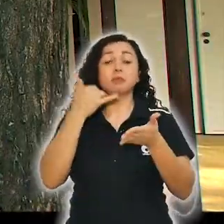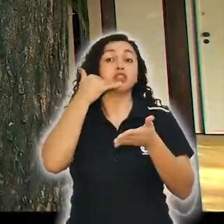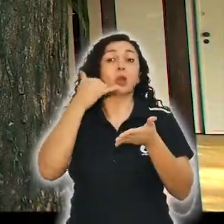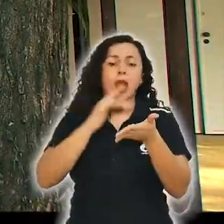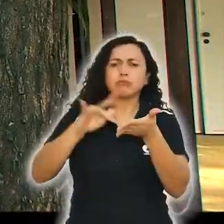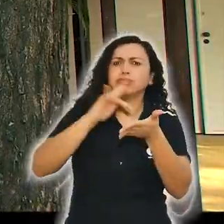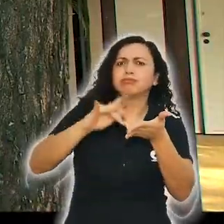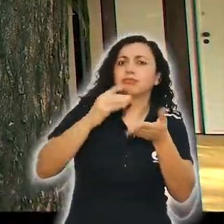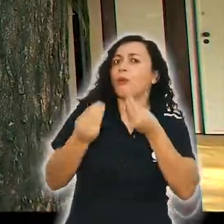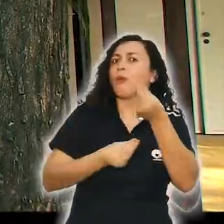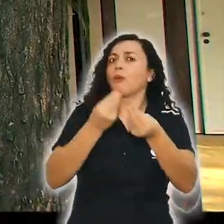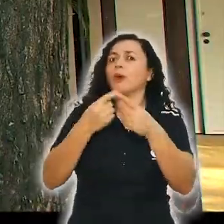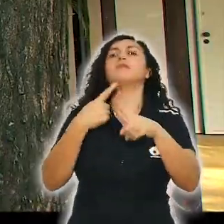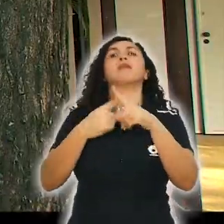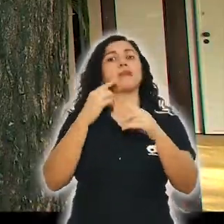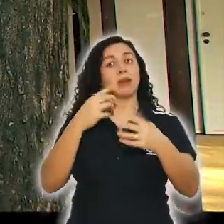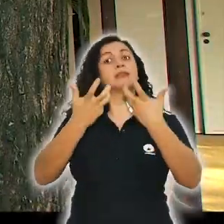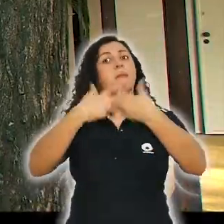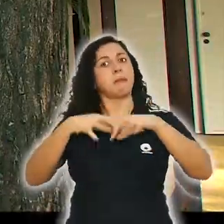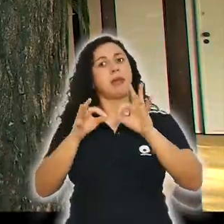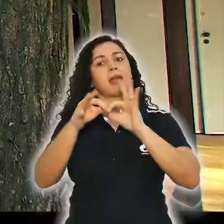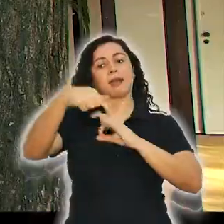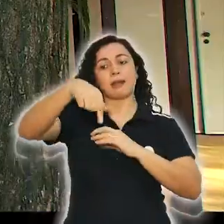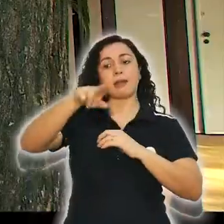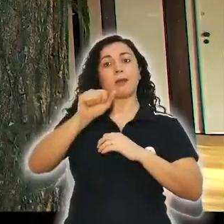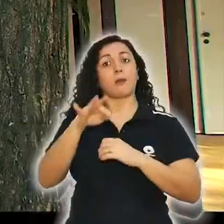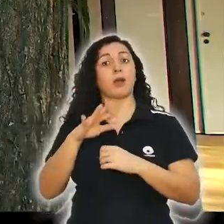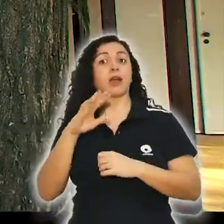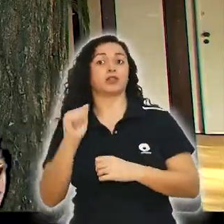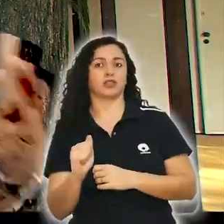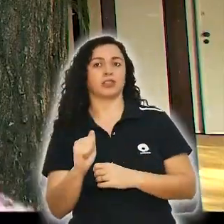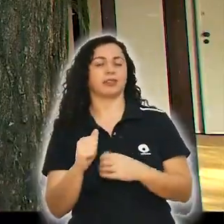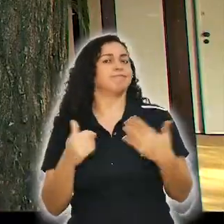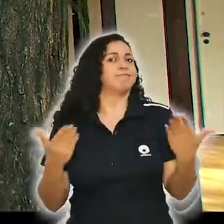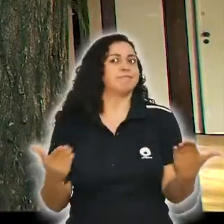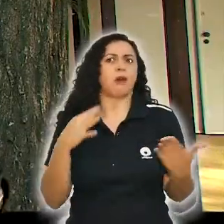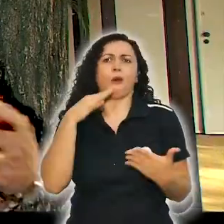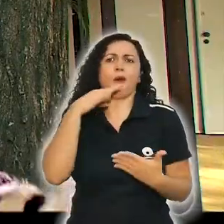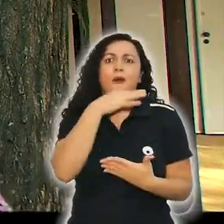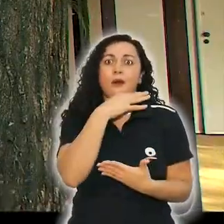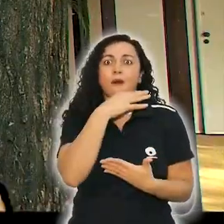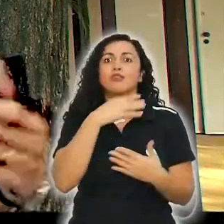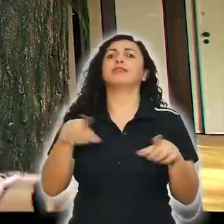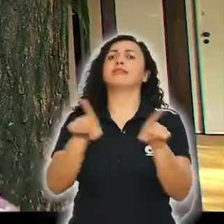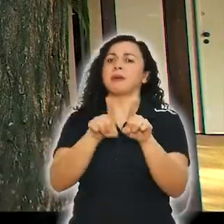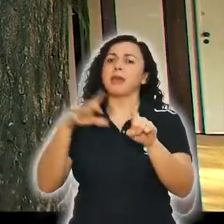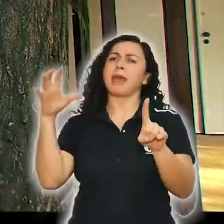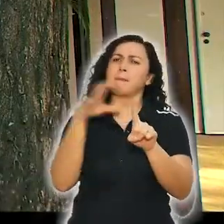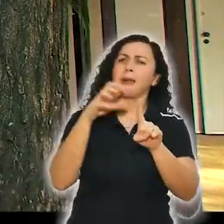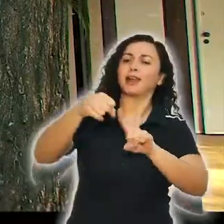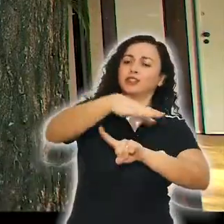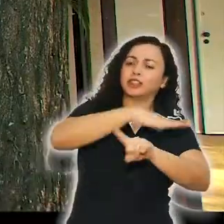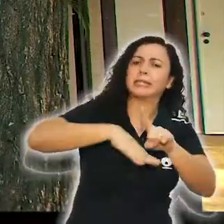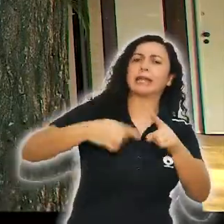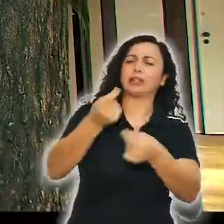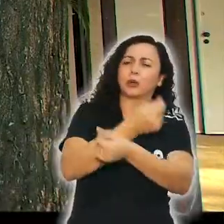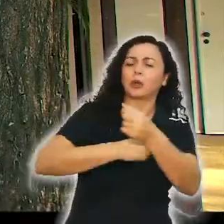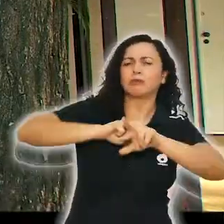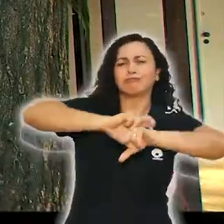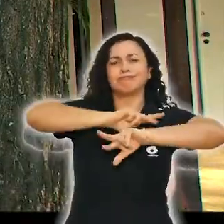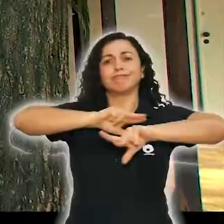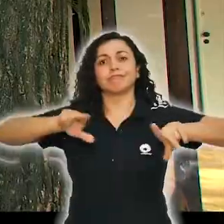a eletrônica só existe por causa da mecânica quântica. E isso, obviamente, impacta a economia, impacta a sociedade. Então,